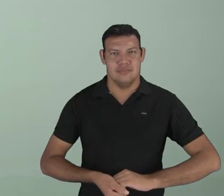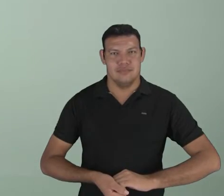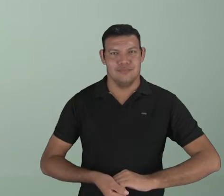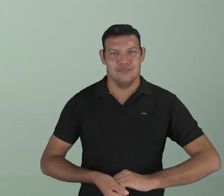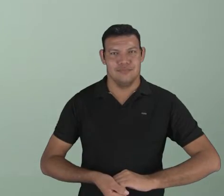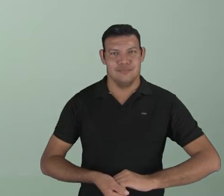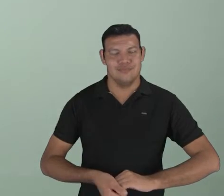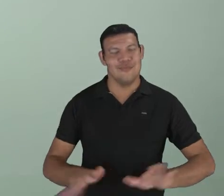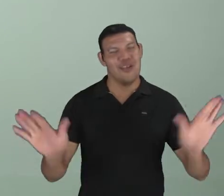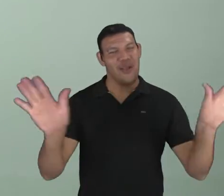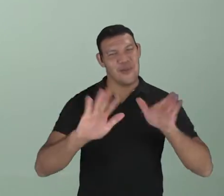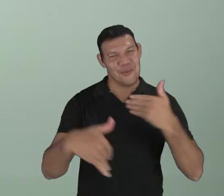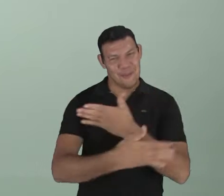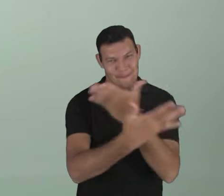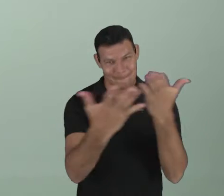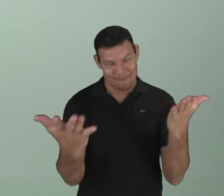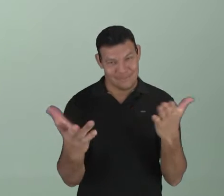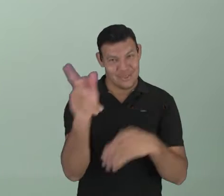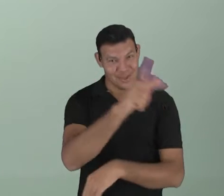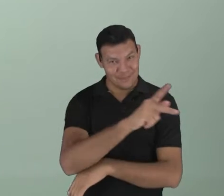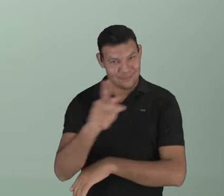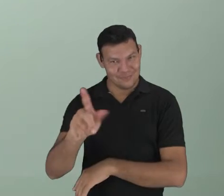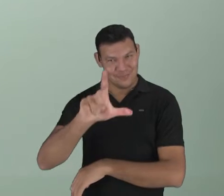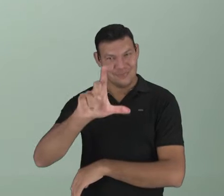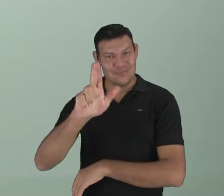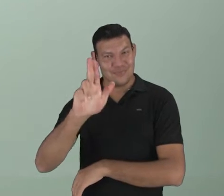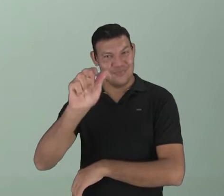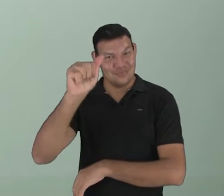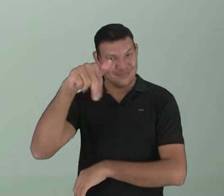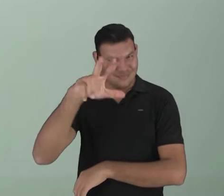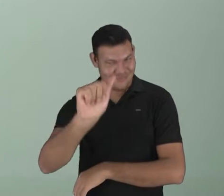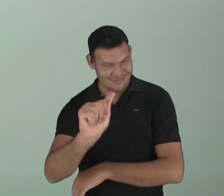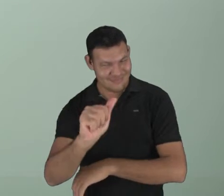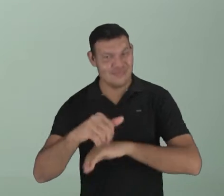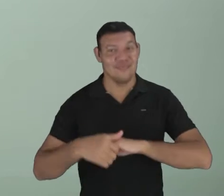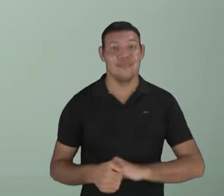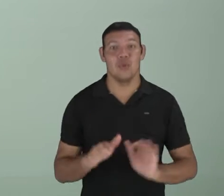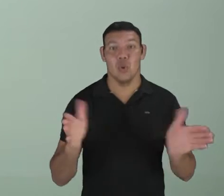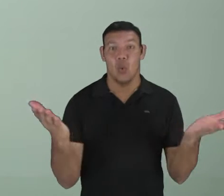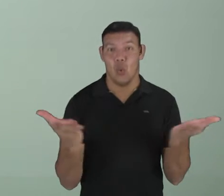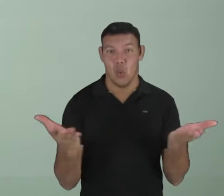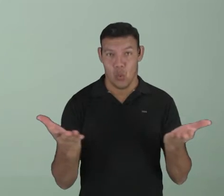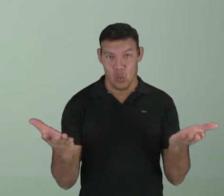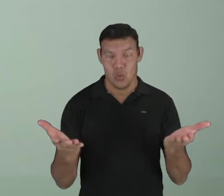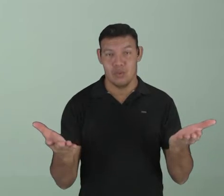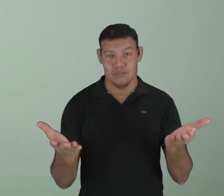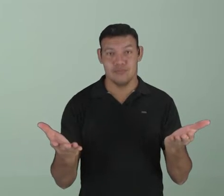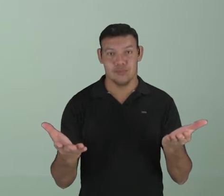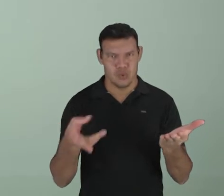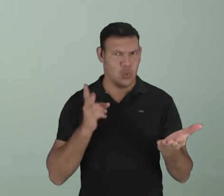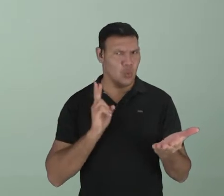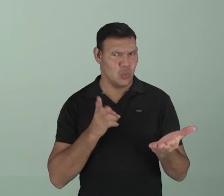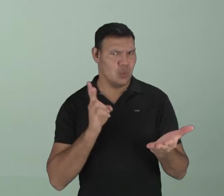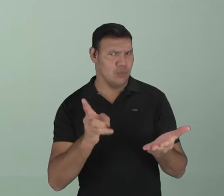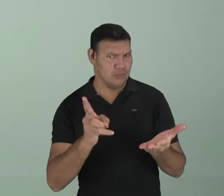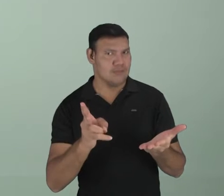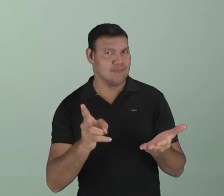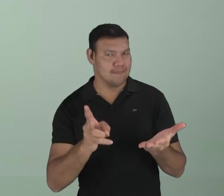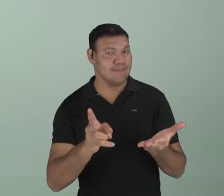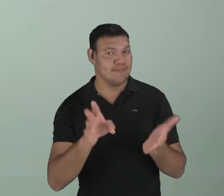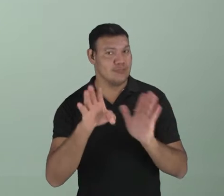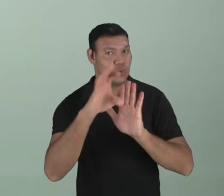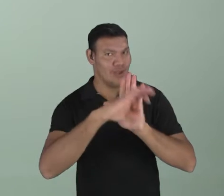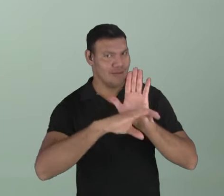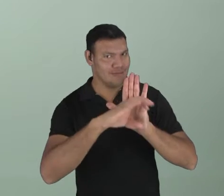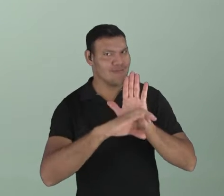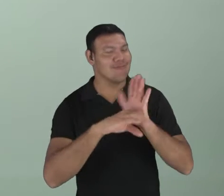Hi folks, oi pessoal, I'm teacher Luana, sou professora Luana e hoje nós vamos dar continuidade ao